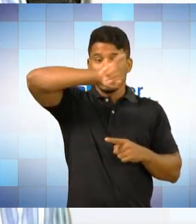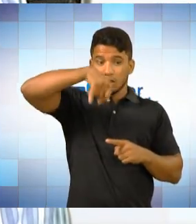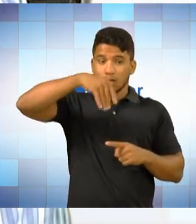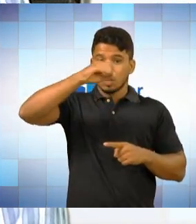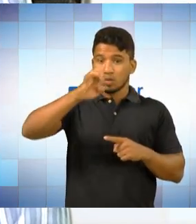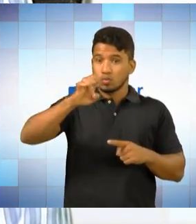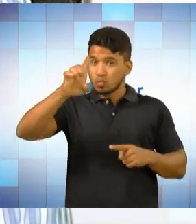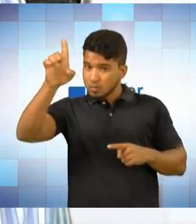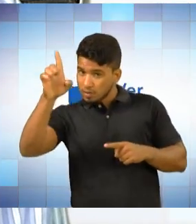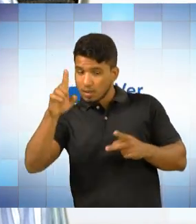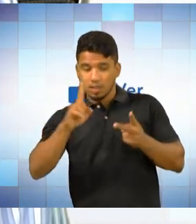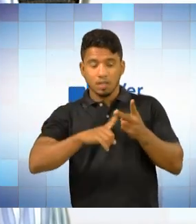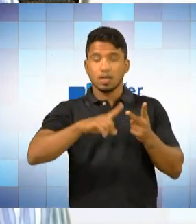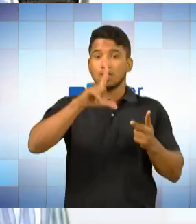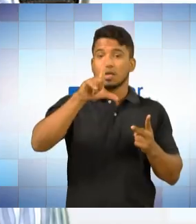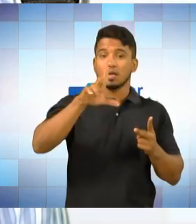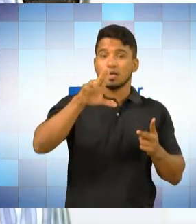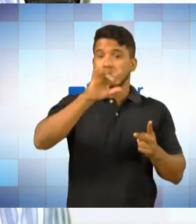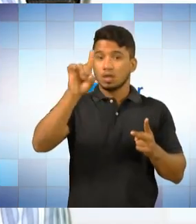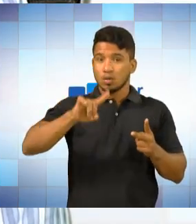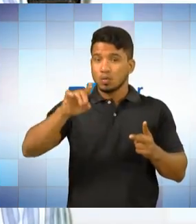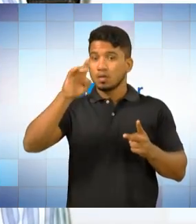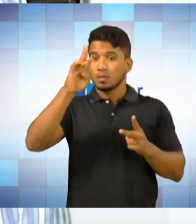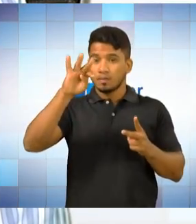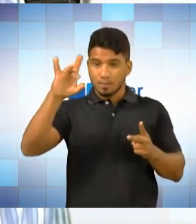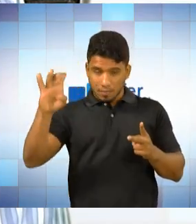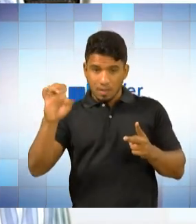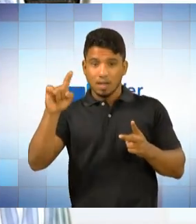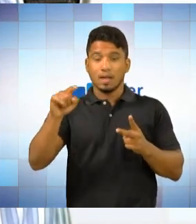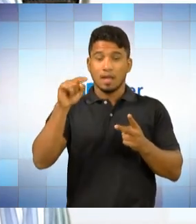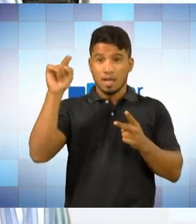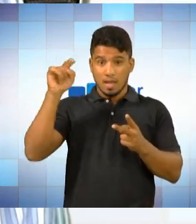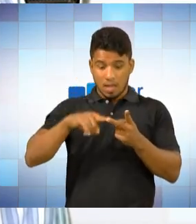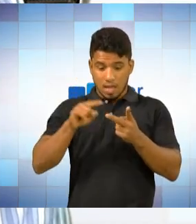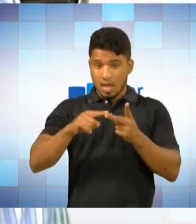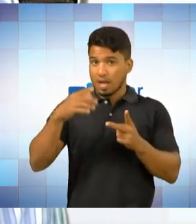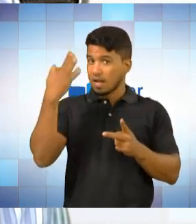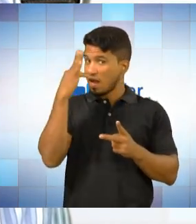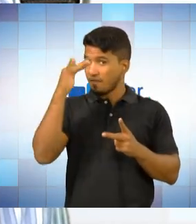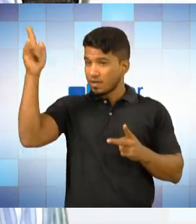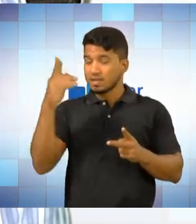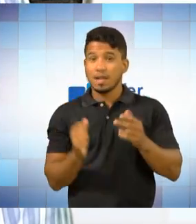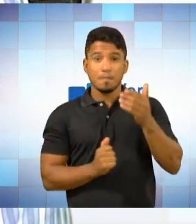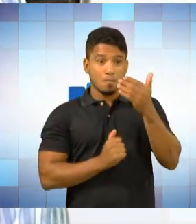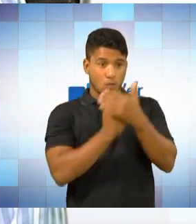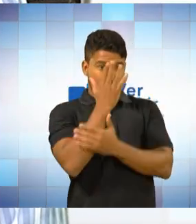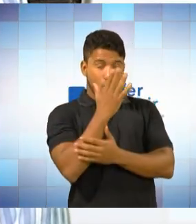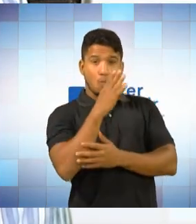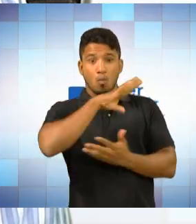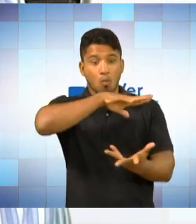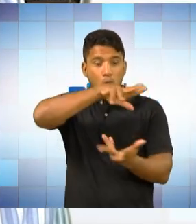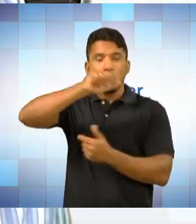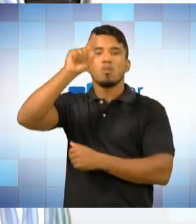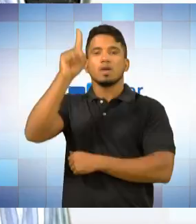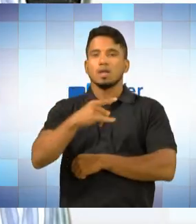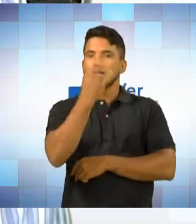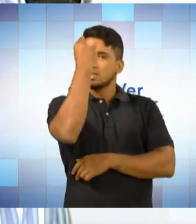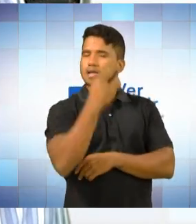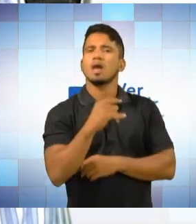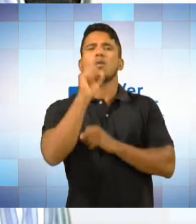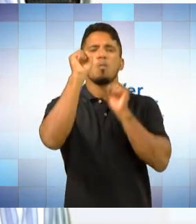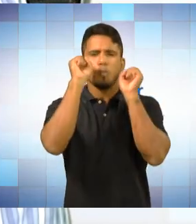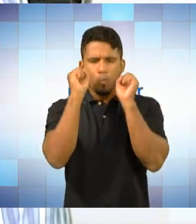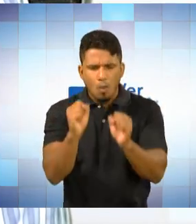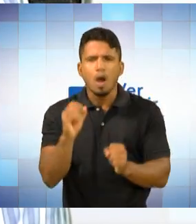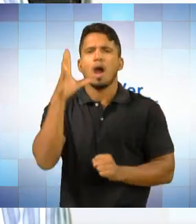Luiz Braille. Por quê? O Luiz Braille provou para o mundo que o cego era capaz de